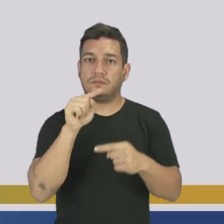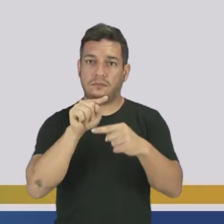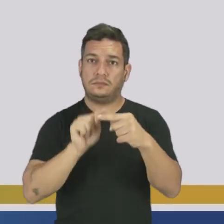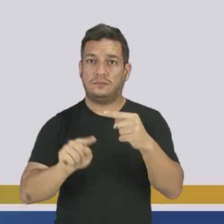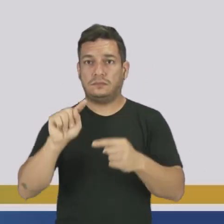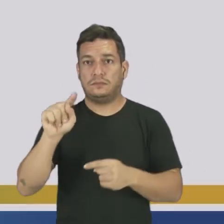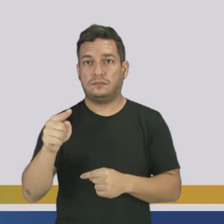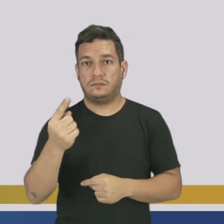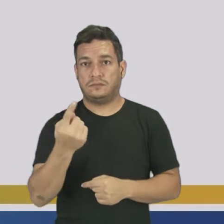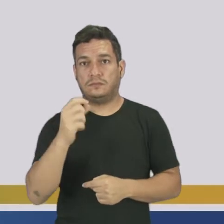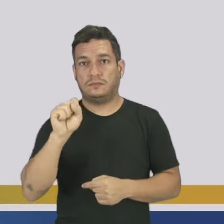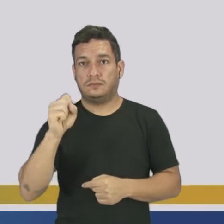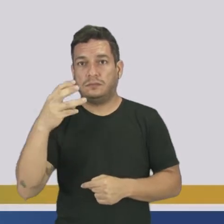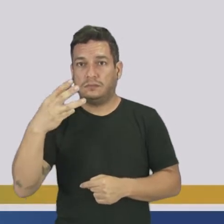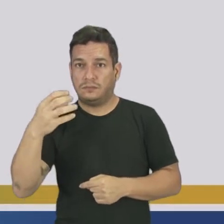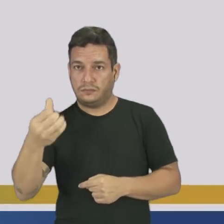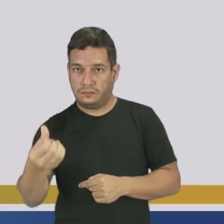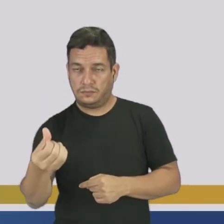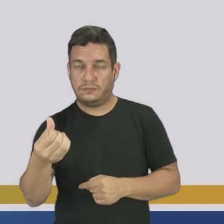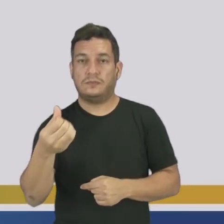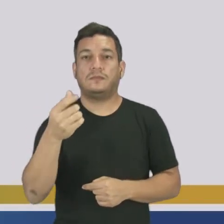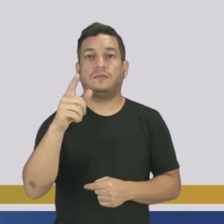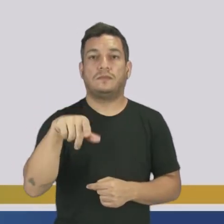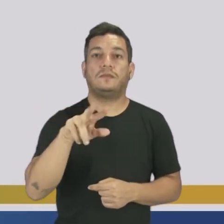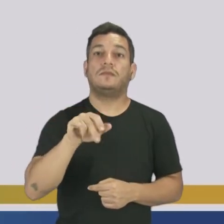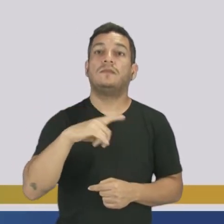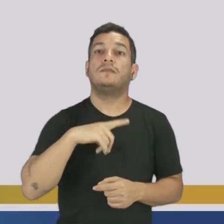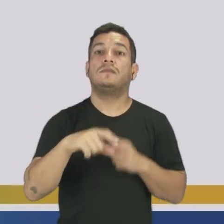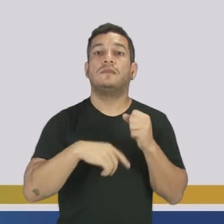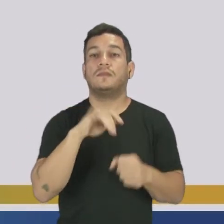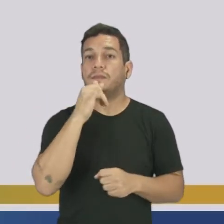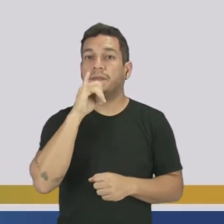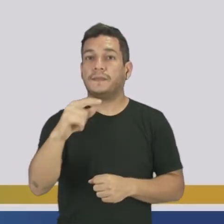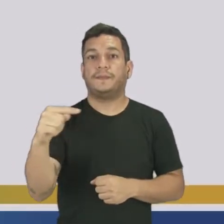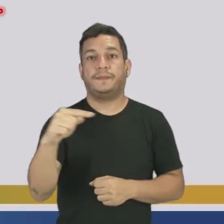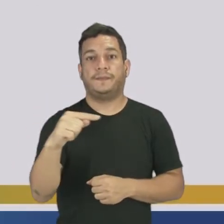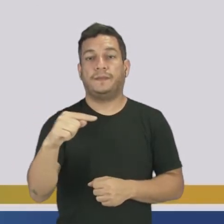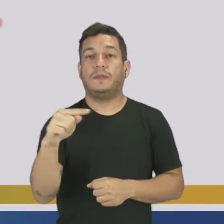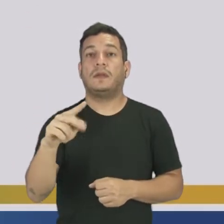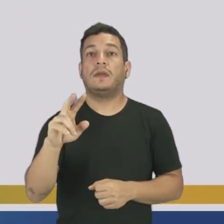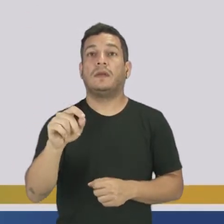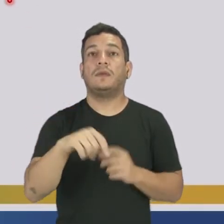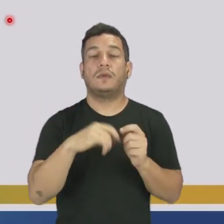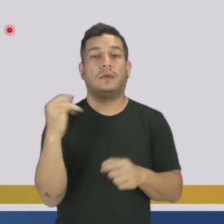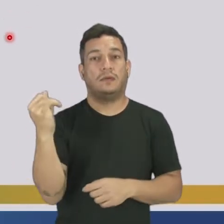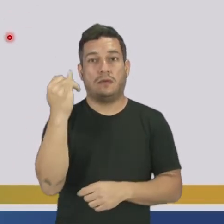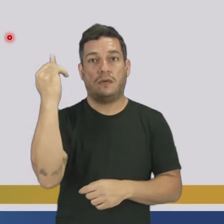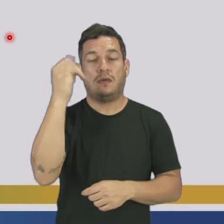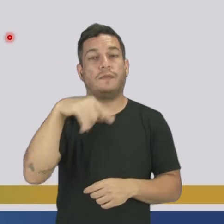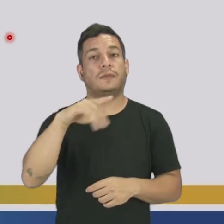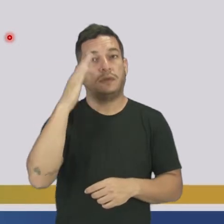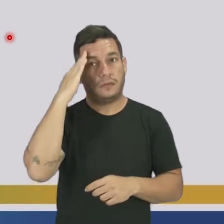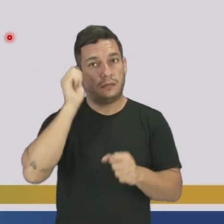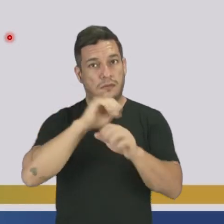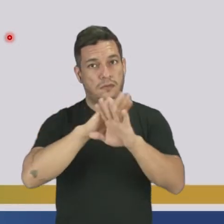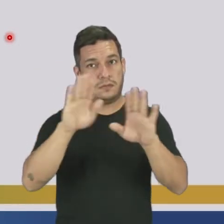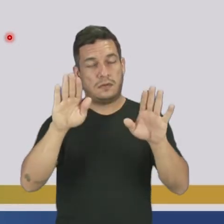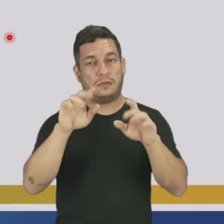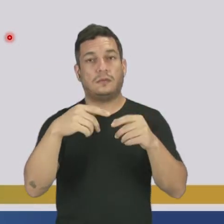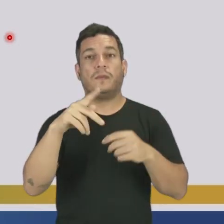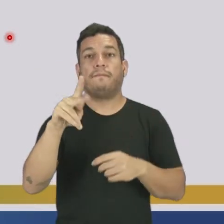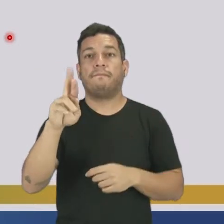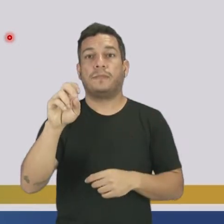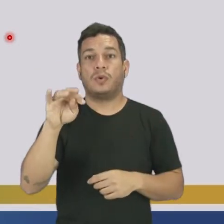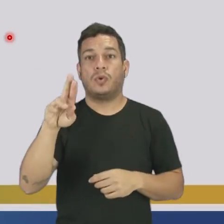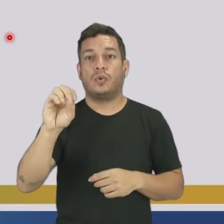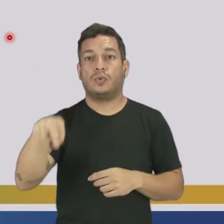por 1836. E ele é o que vai ter a carga negativa. Isso vai ser importante você compreender. Então, próton e